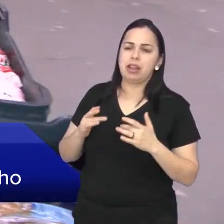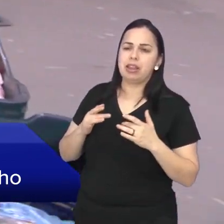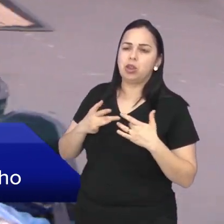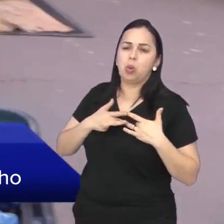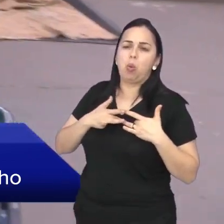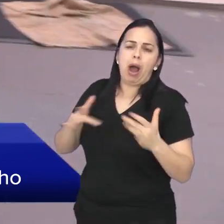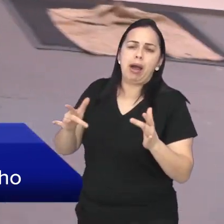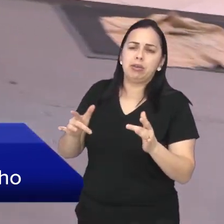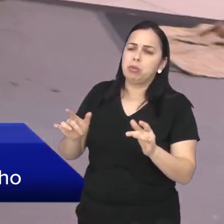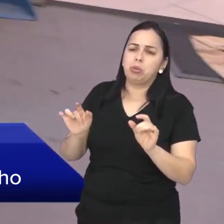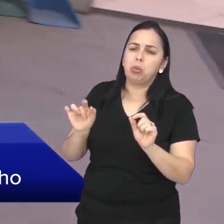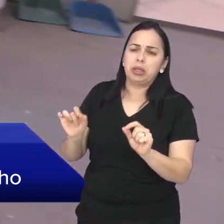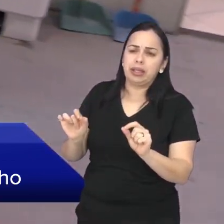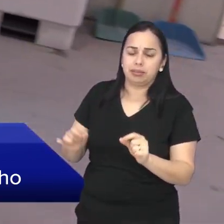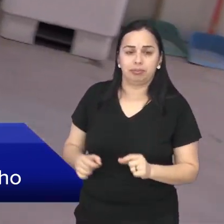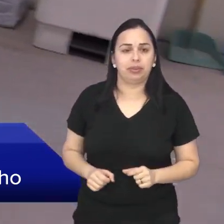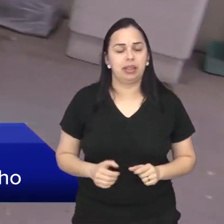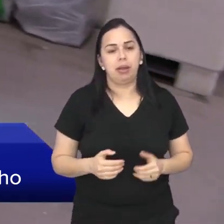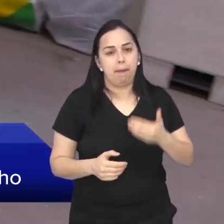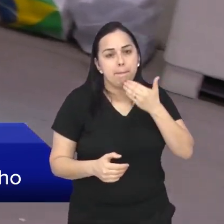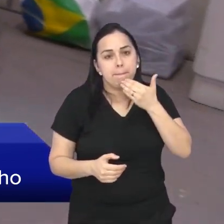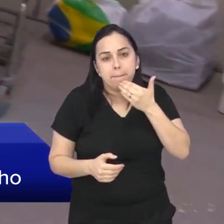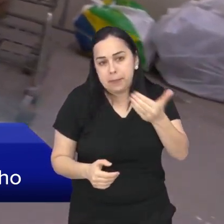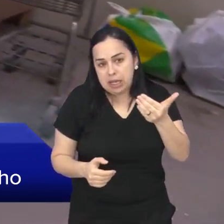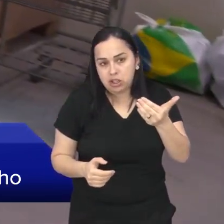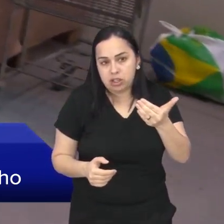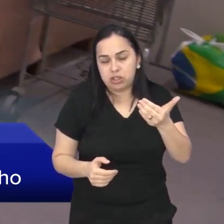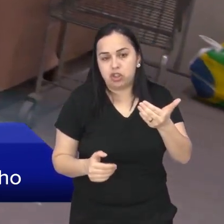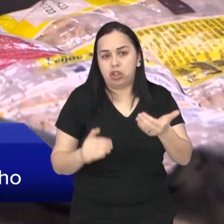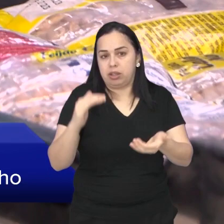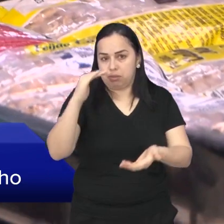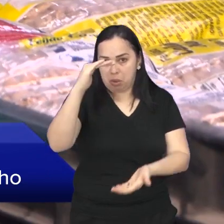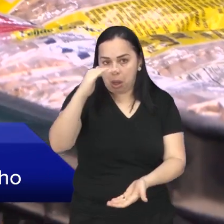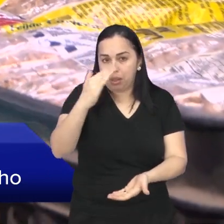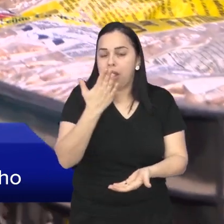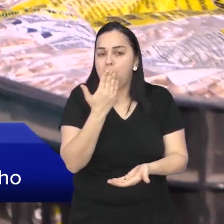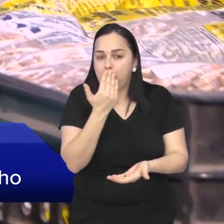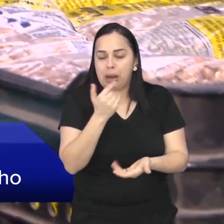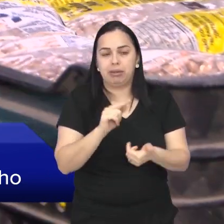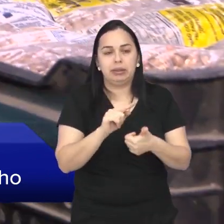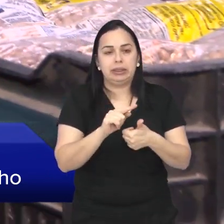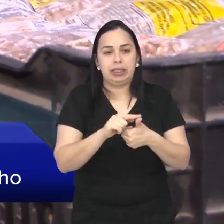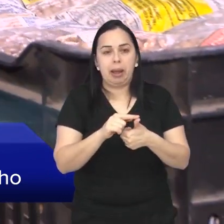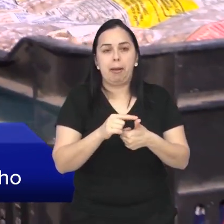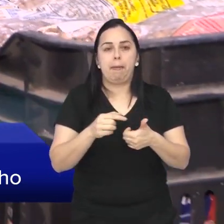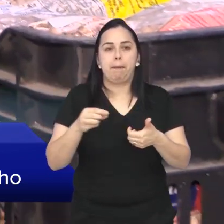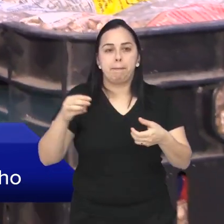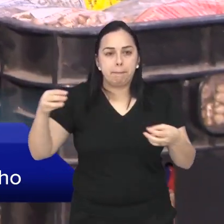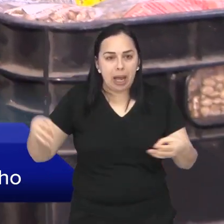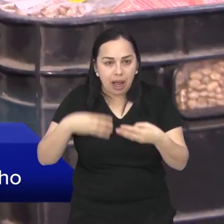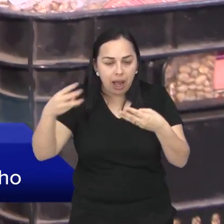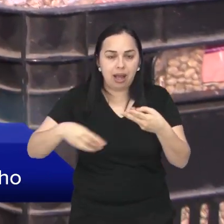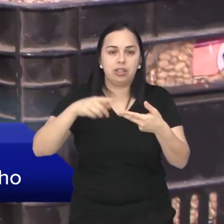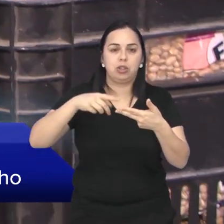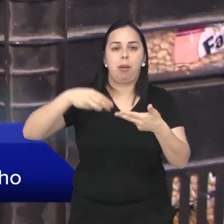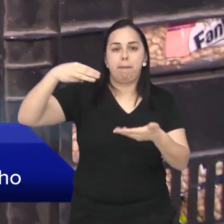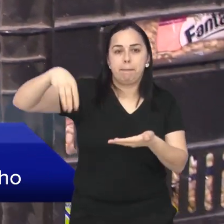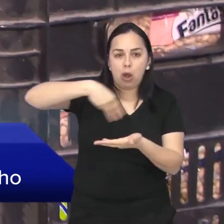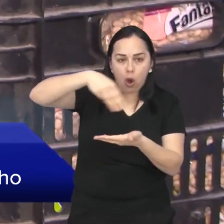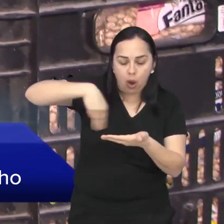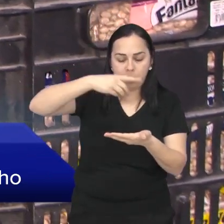ser doado nesse momento? A gente pede os itens de cesta básica, então seria macarrão, molho